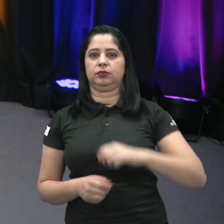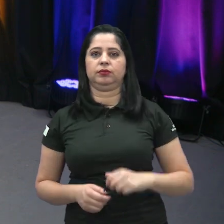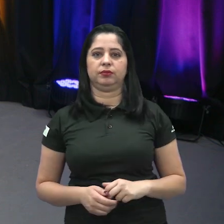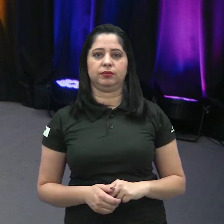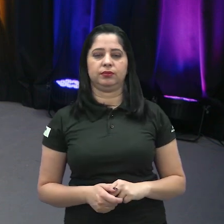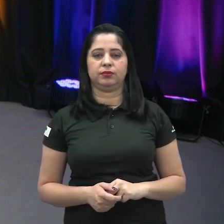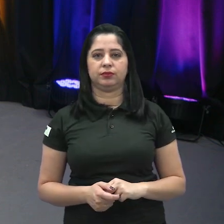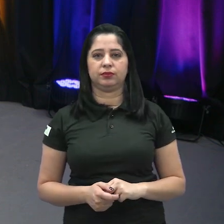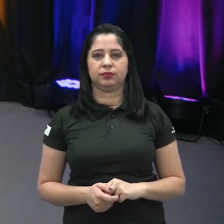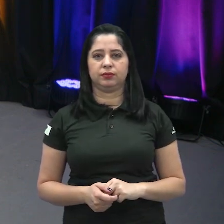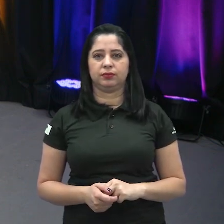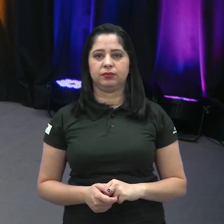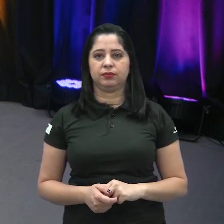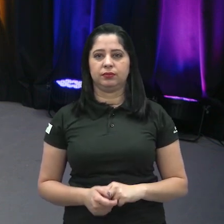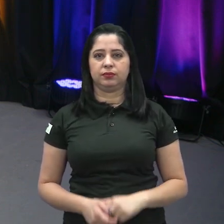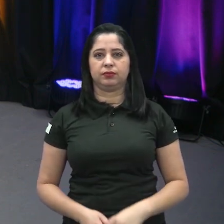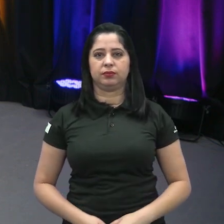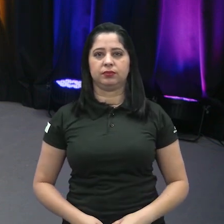Troca.